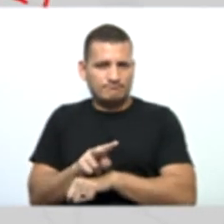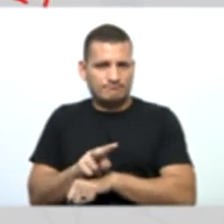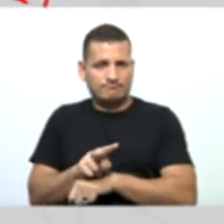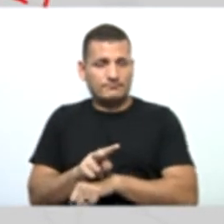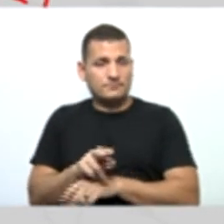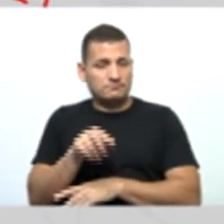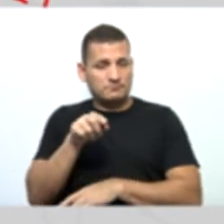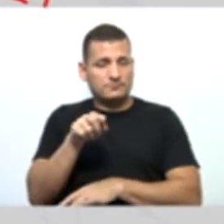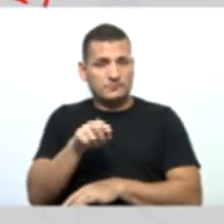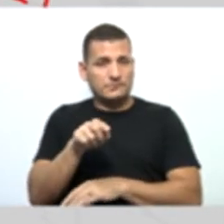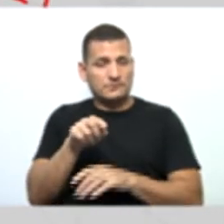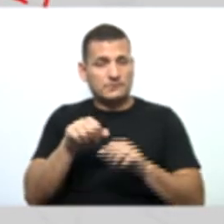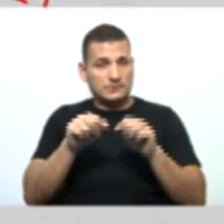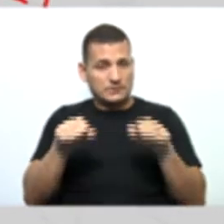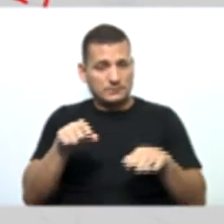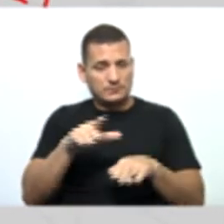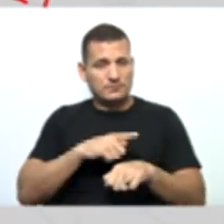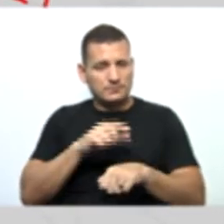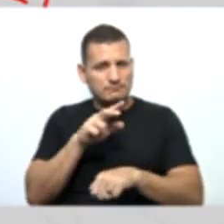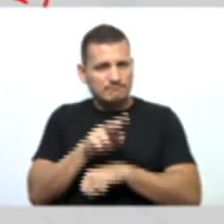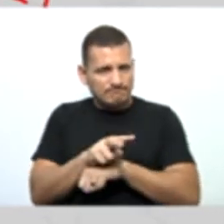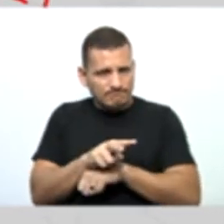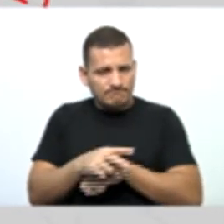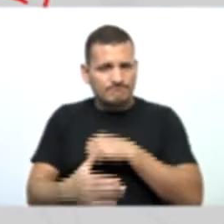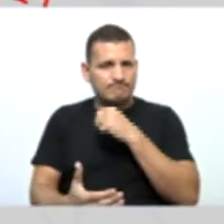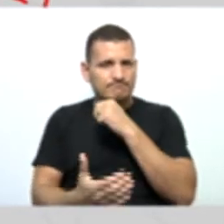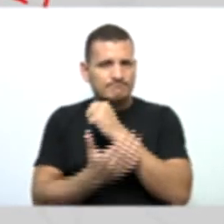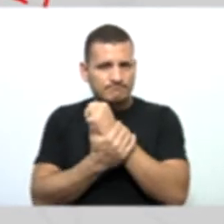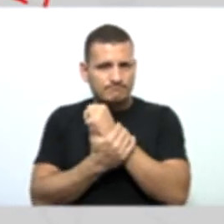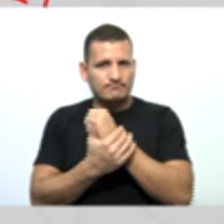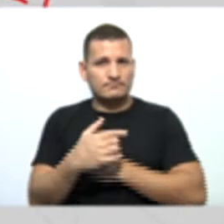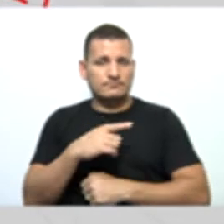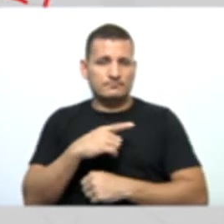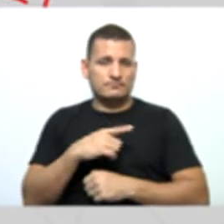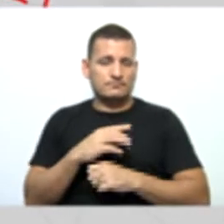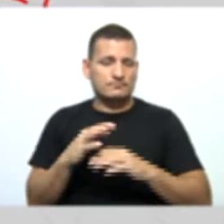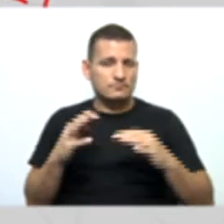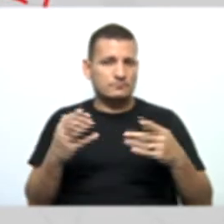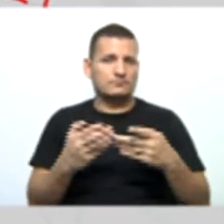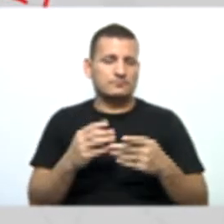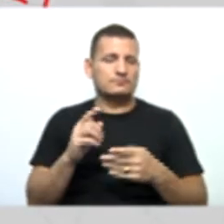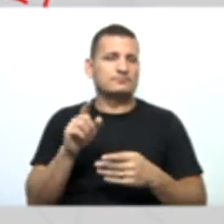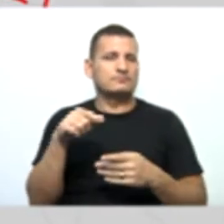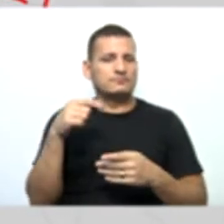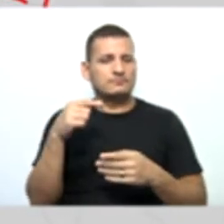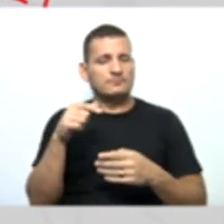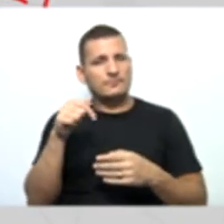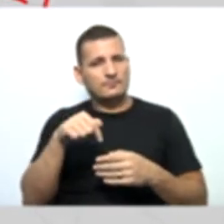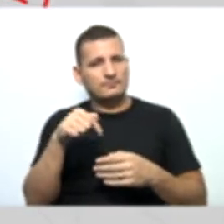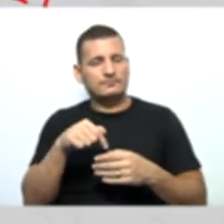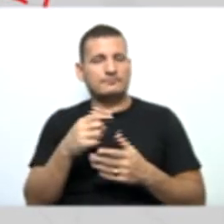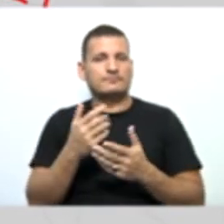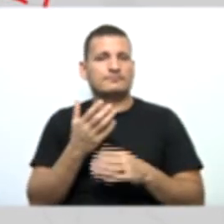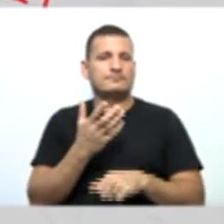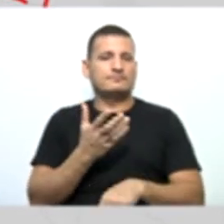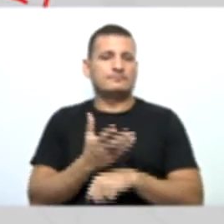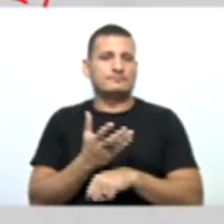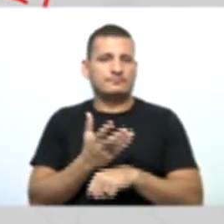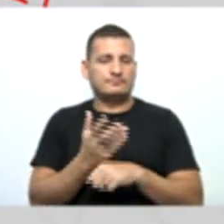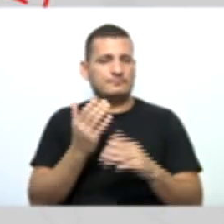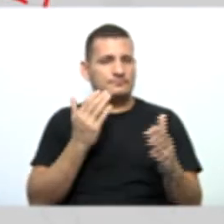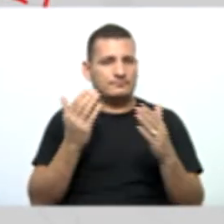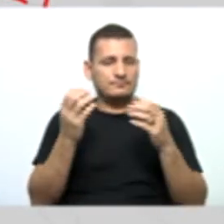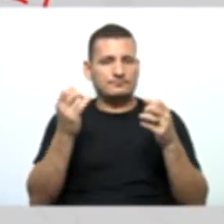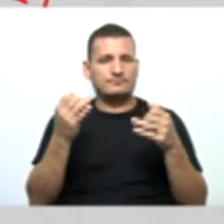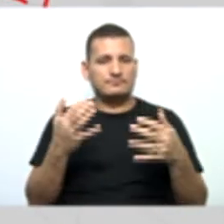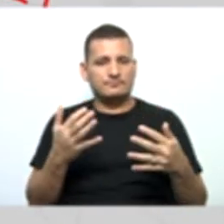esse sistema é seguro? Tudo isso a gente vai estar trabalhando aqui em